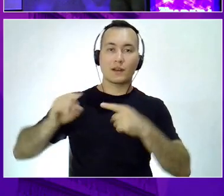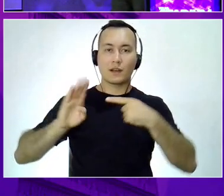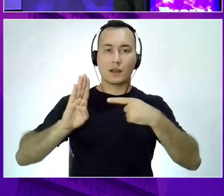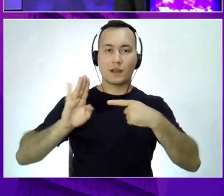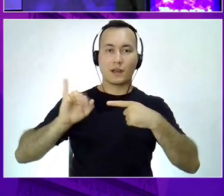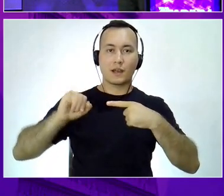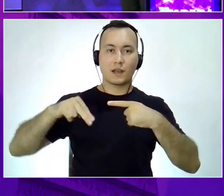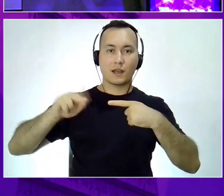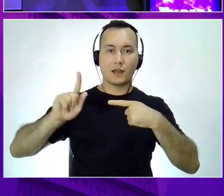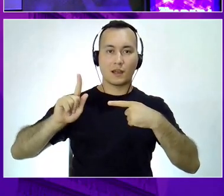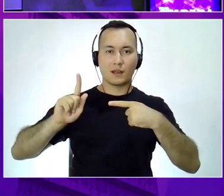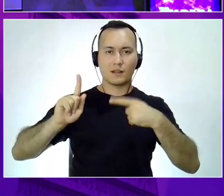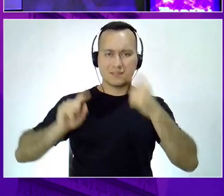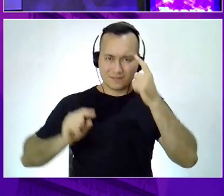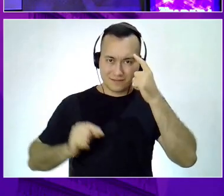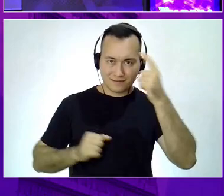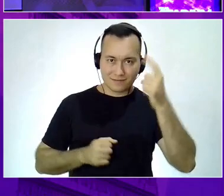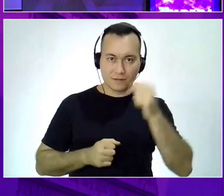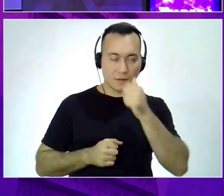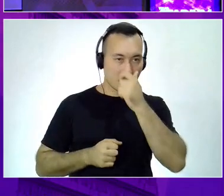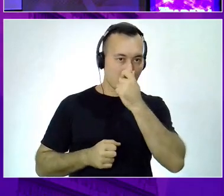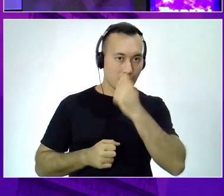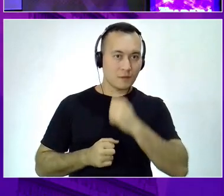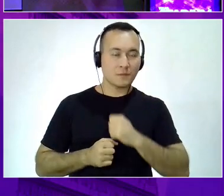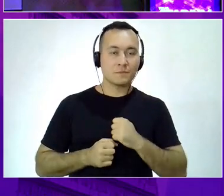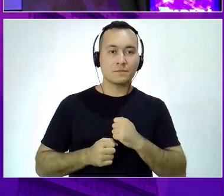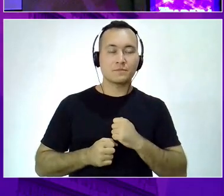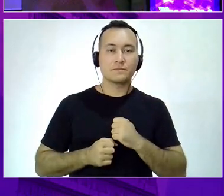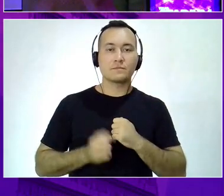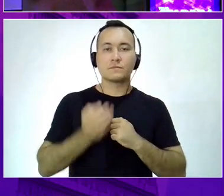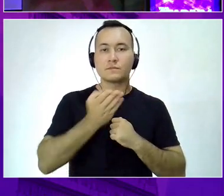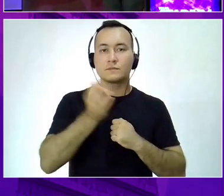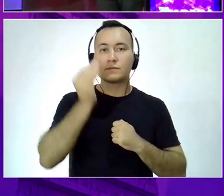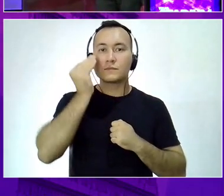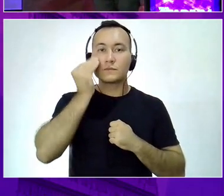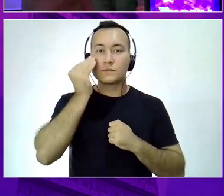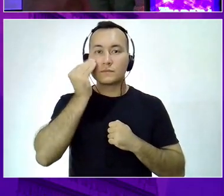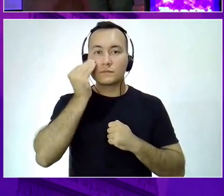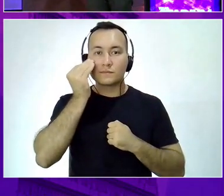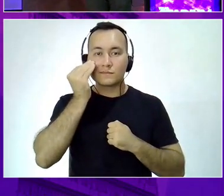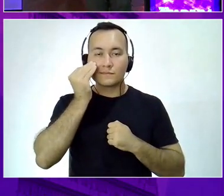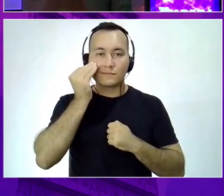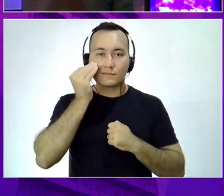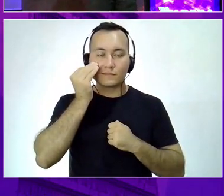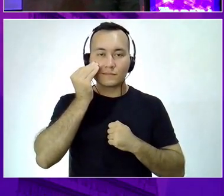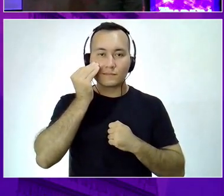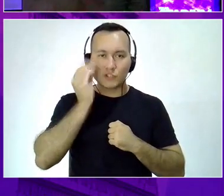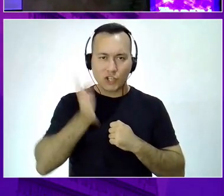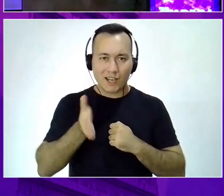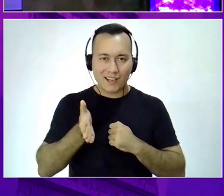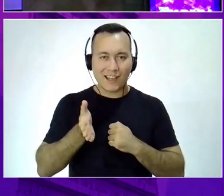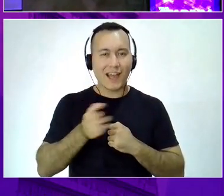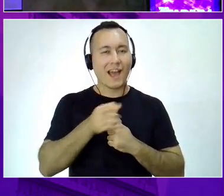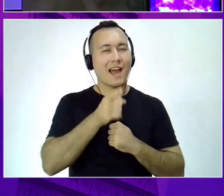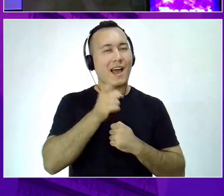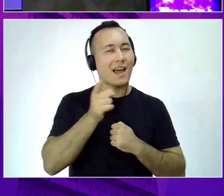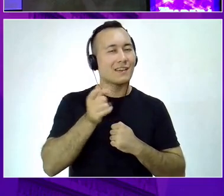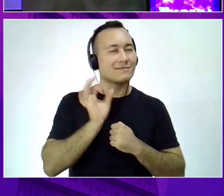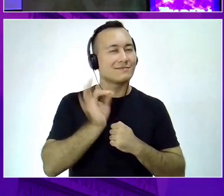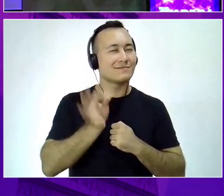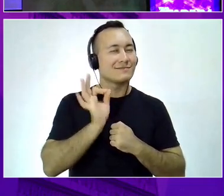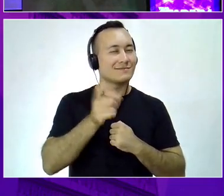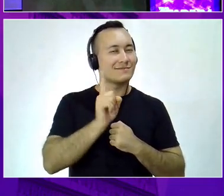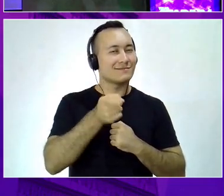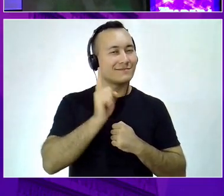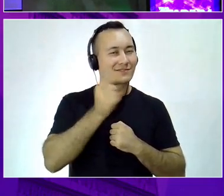isso. Mas nem todo mundo vai lá e baixa um Chrome. Às vezes, e eu vou sempre pegar o exemplo da minha tia,